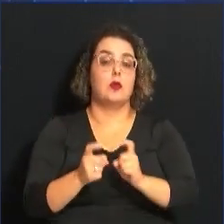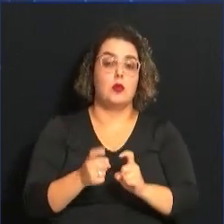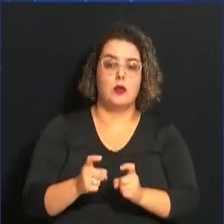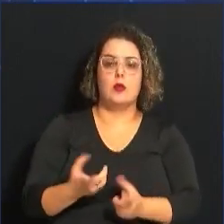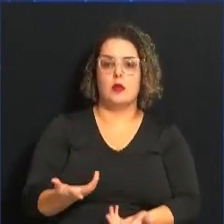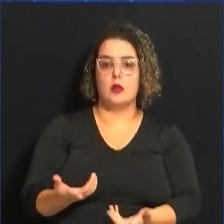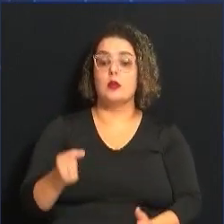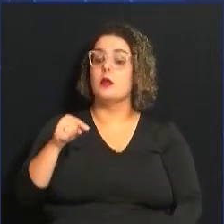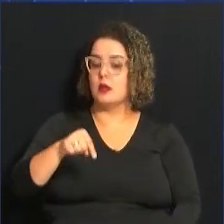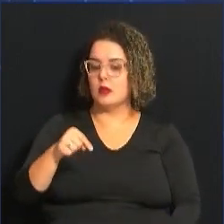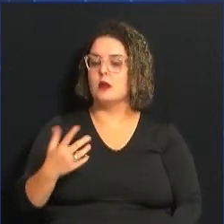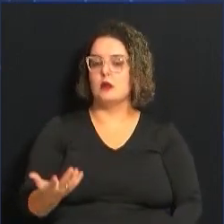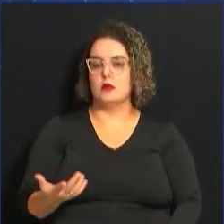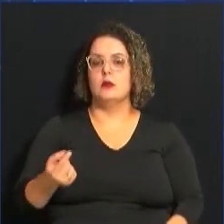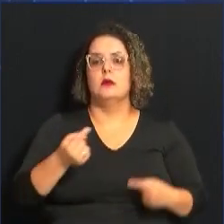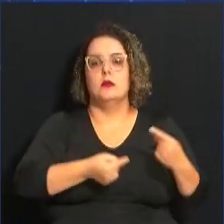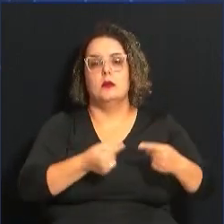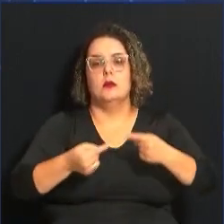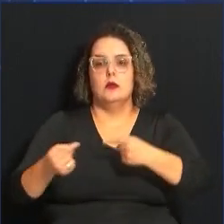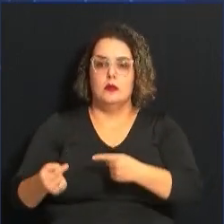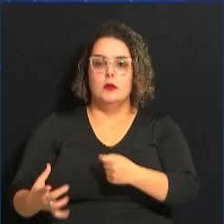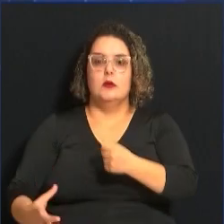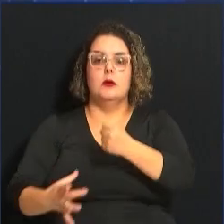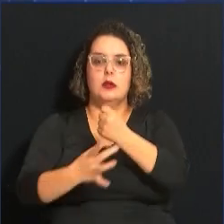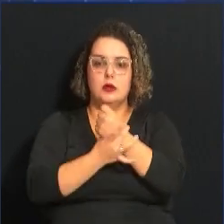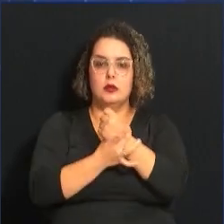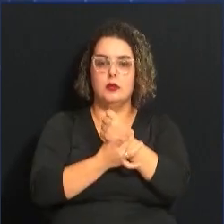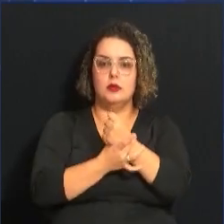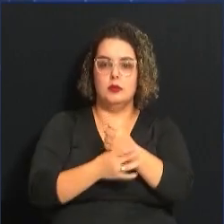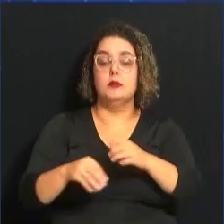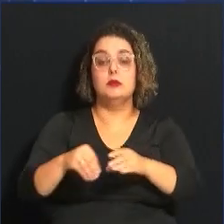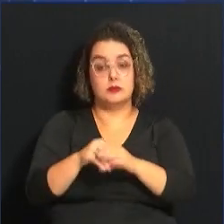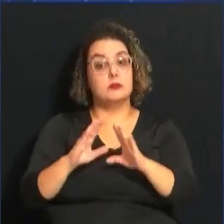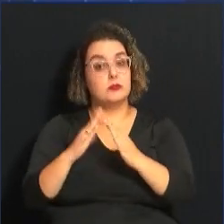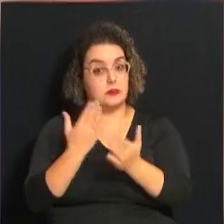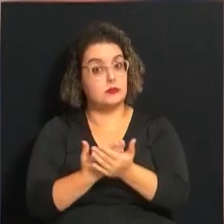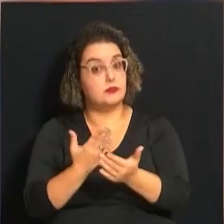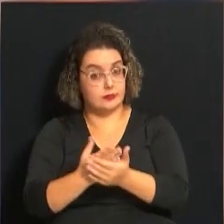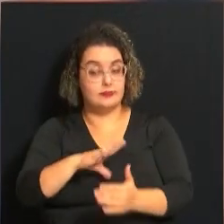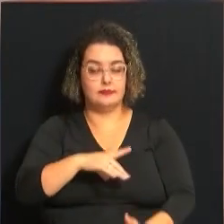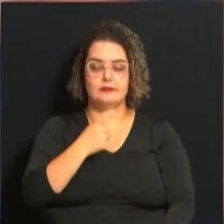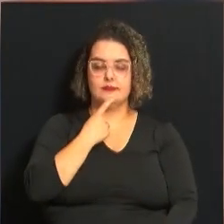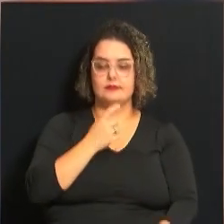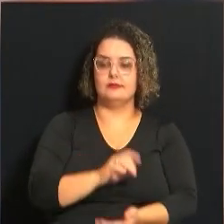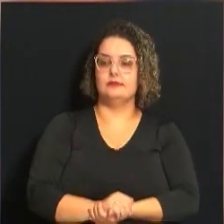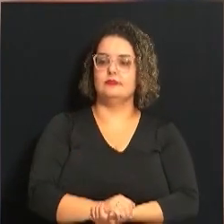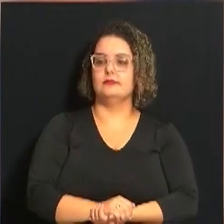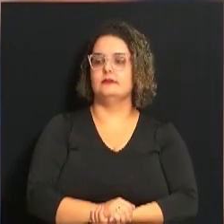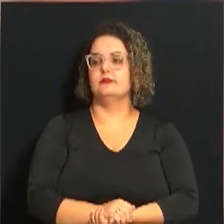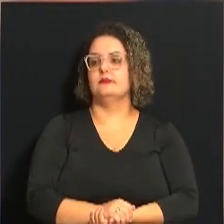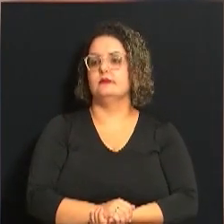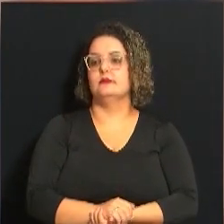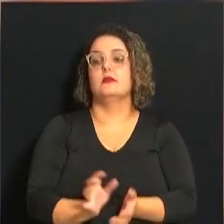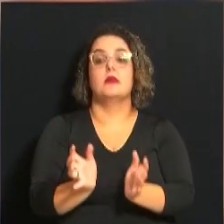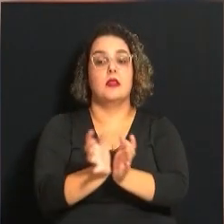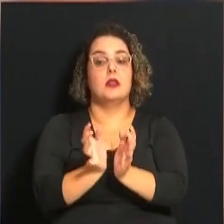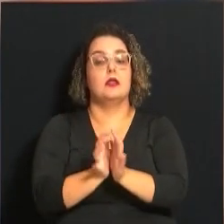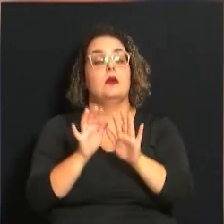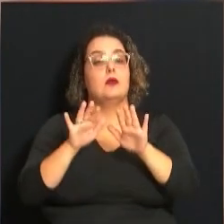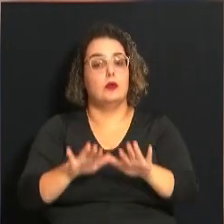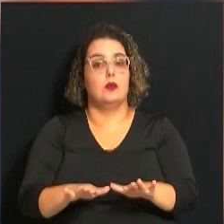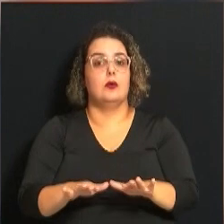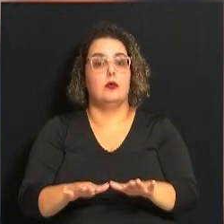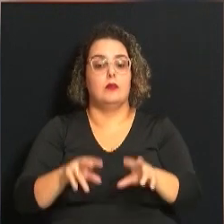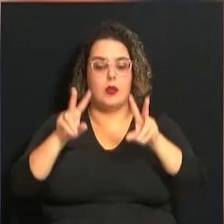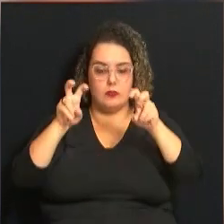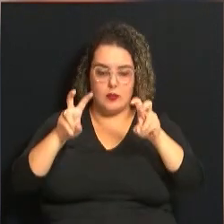desta vez discutiu a segurança nas escolas aqui de Campinas. A Comissão Permanente para Assuntos